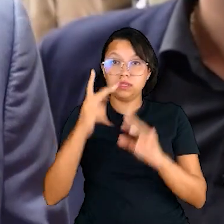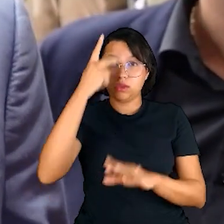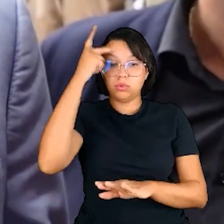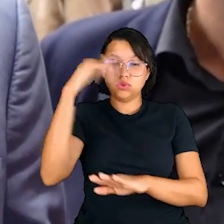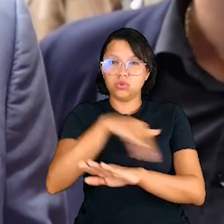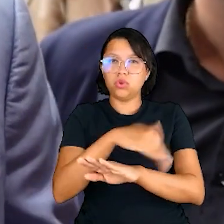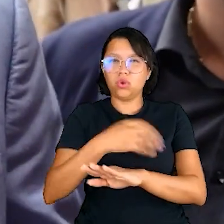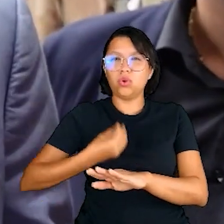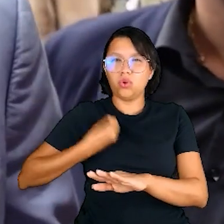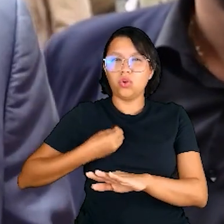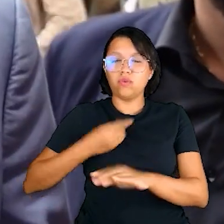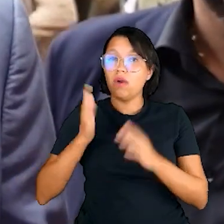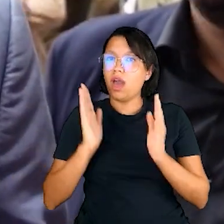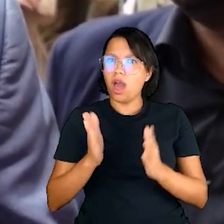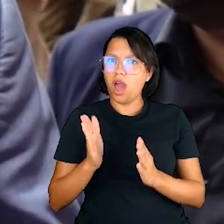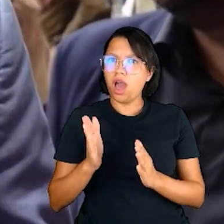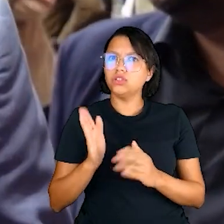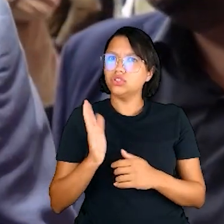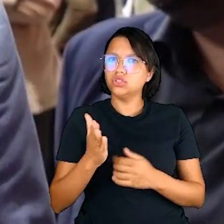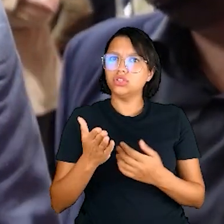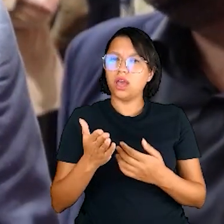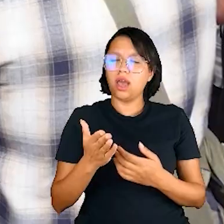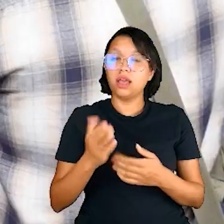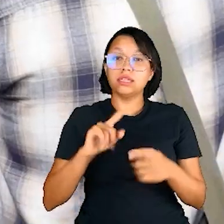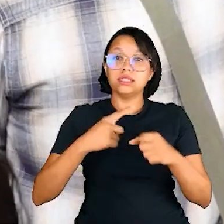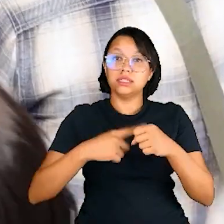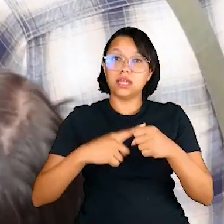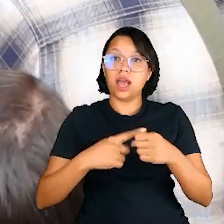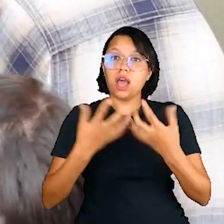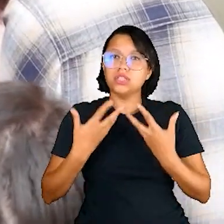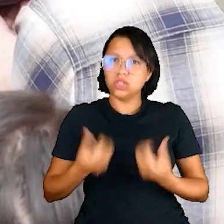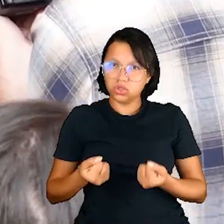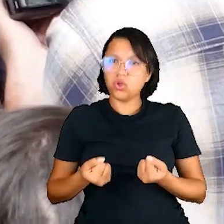rua, de pronto a cidade já adotou o programa.